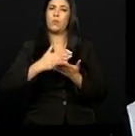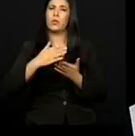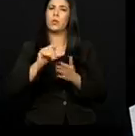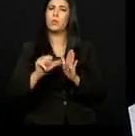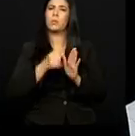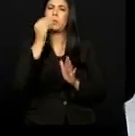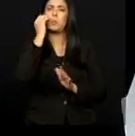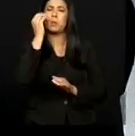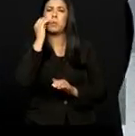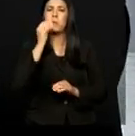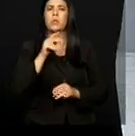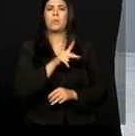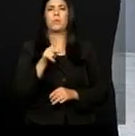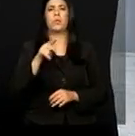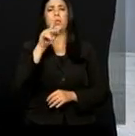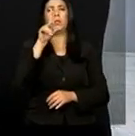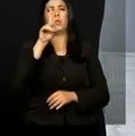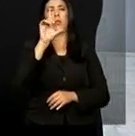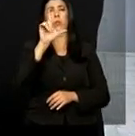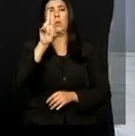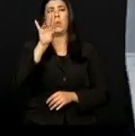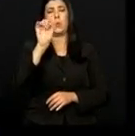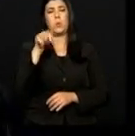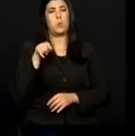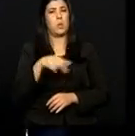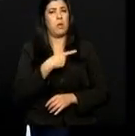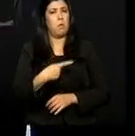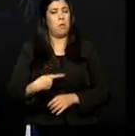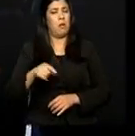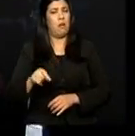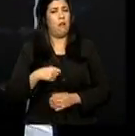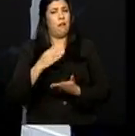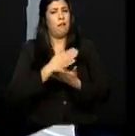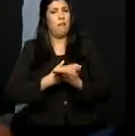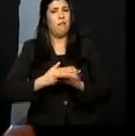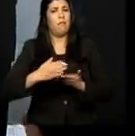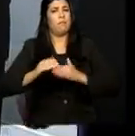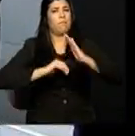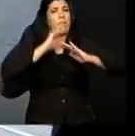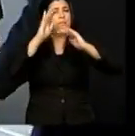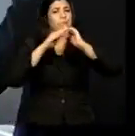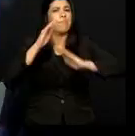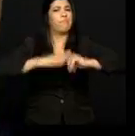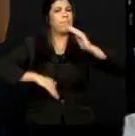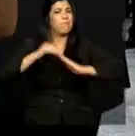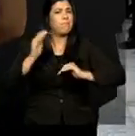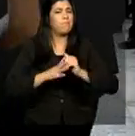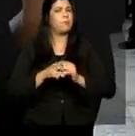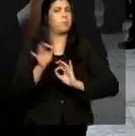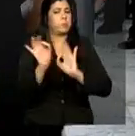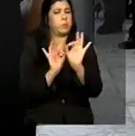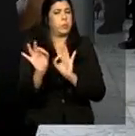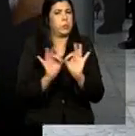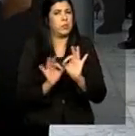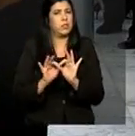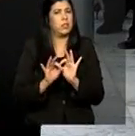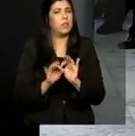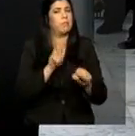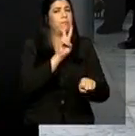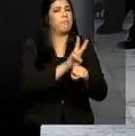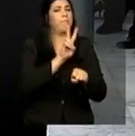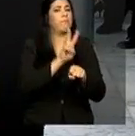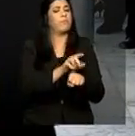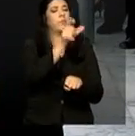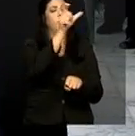Lula, esses atores assumem a postura de desenvolverem ações concertadas defendendo